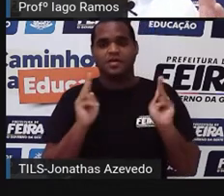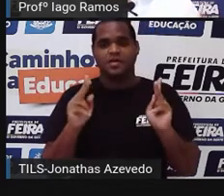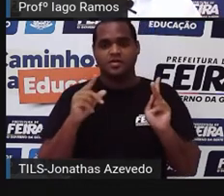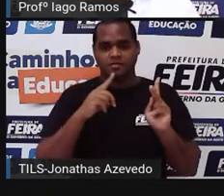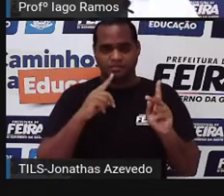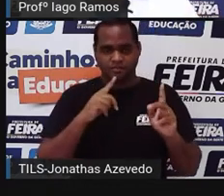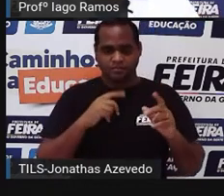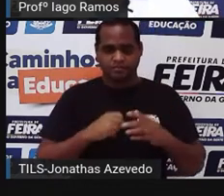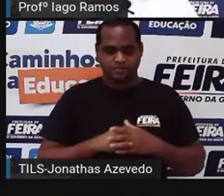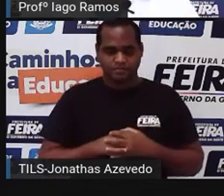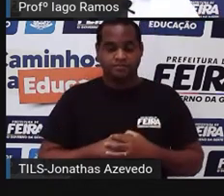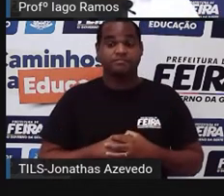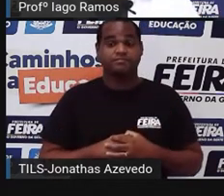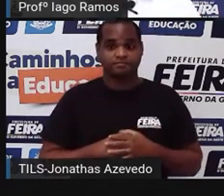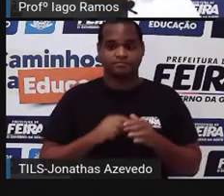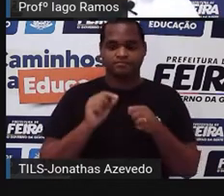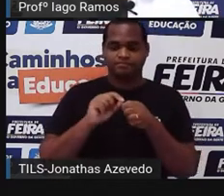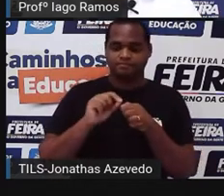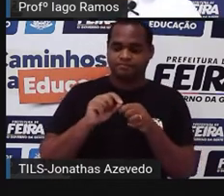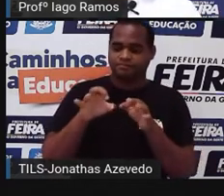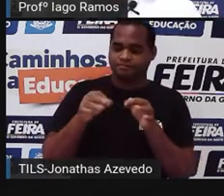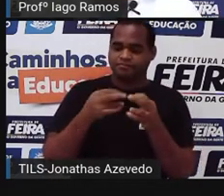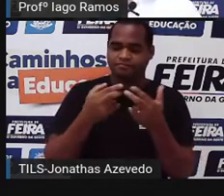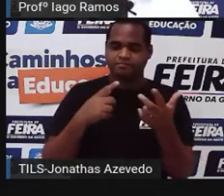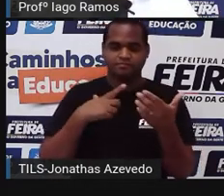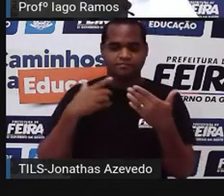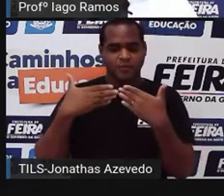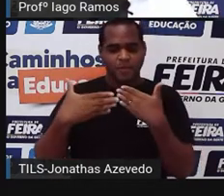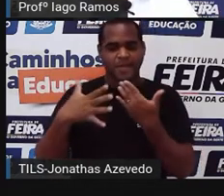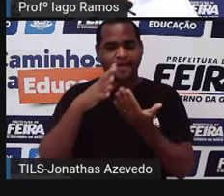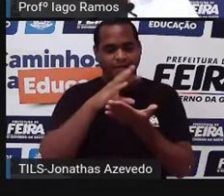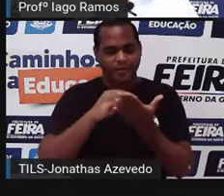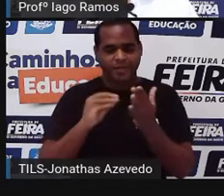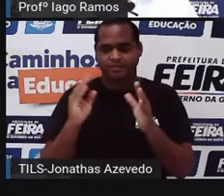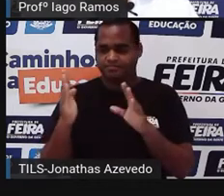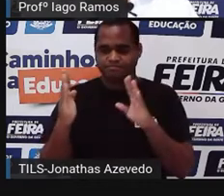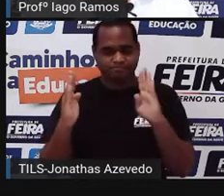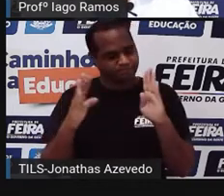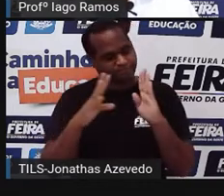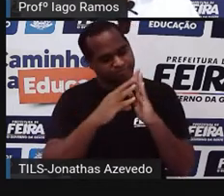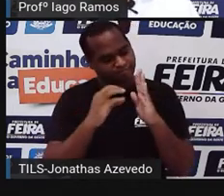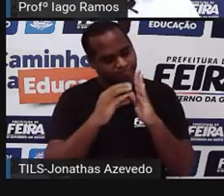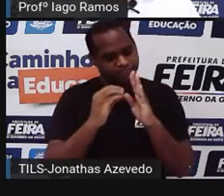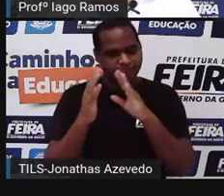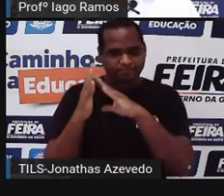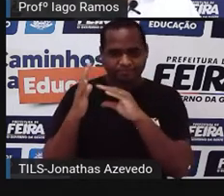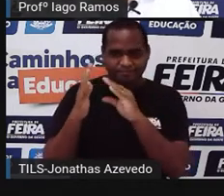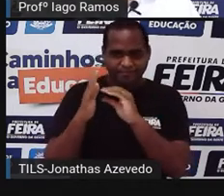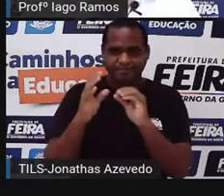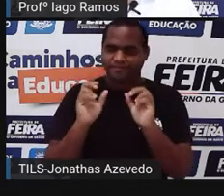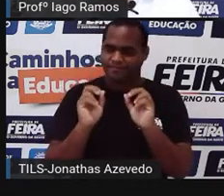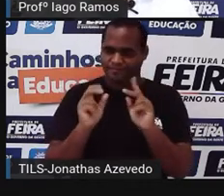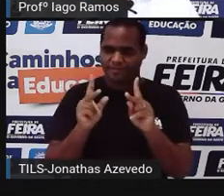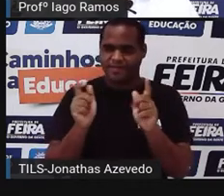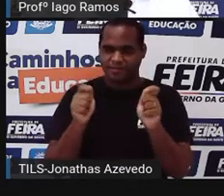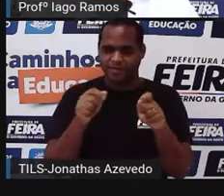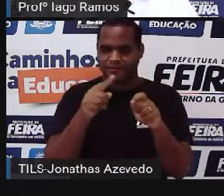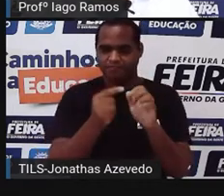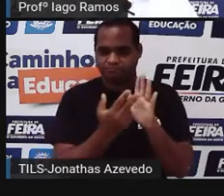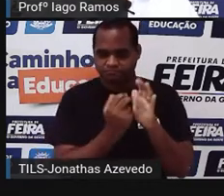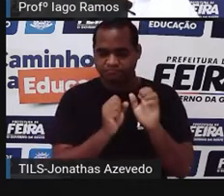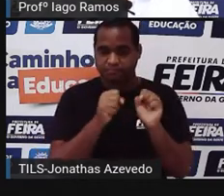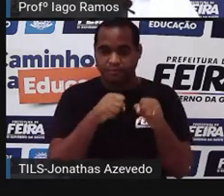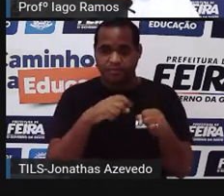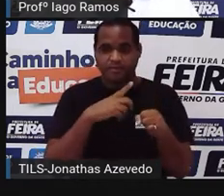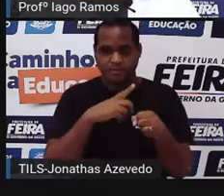o que você vai fazer o seguinte você vai copiar essa figura no seu caderno Tá bom mas tentar desenhar ela